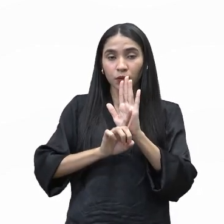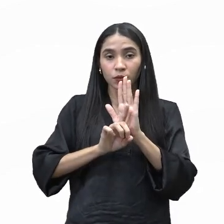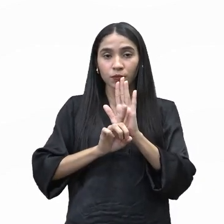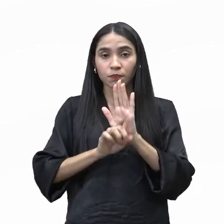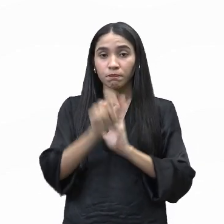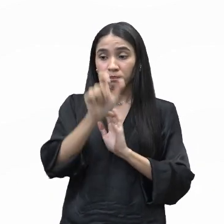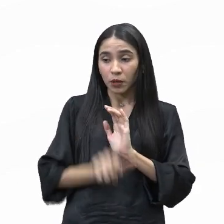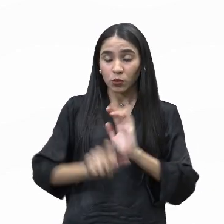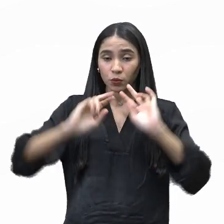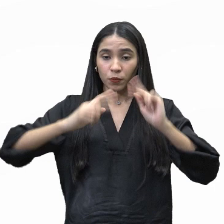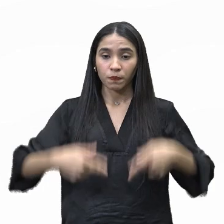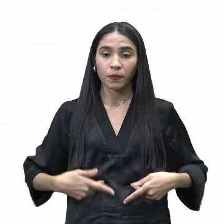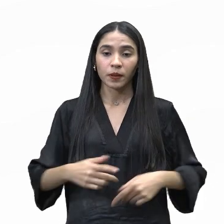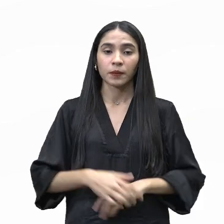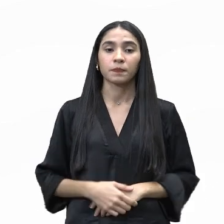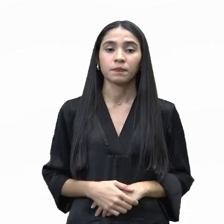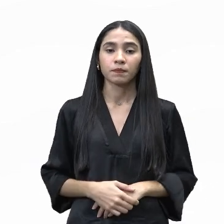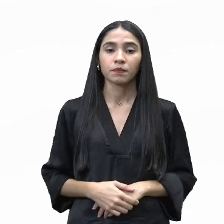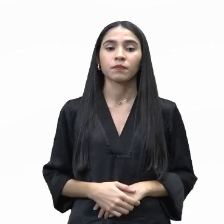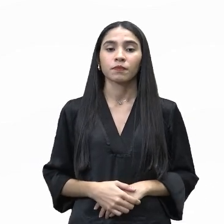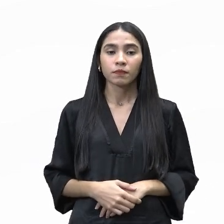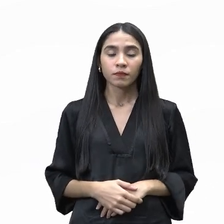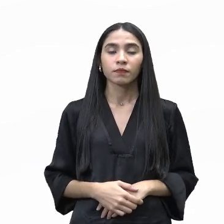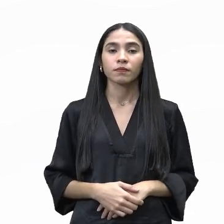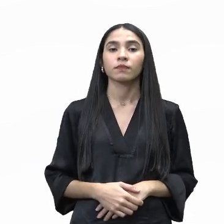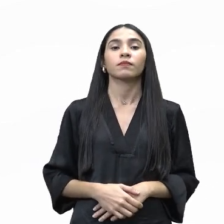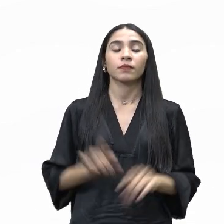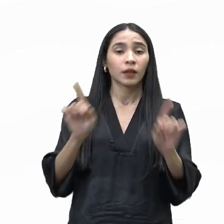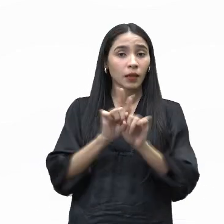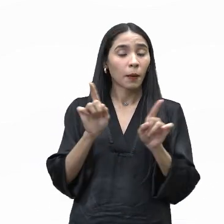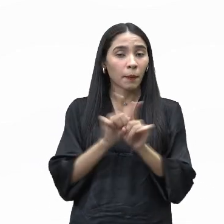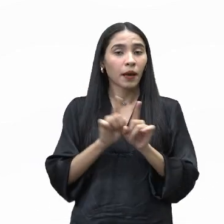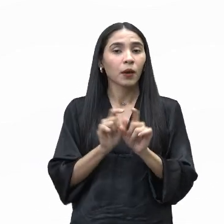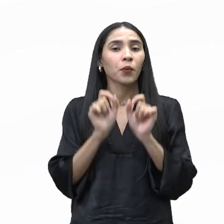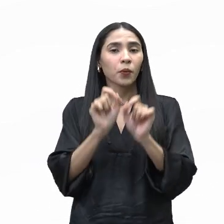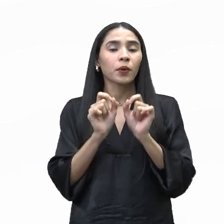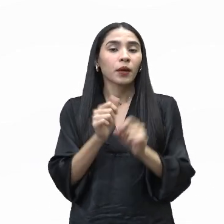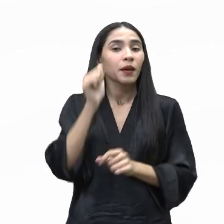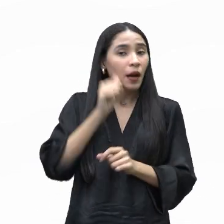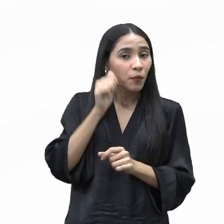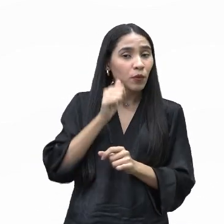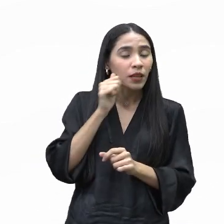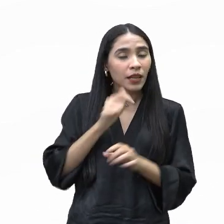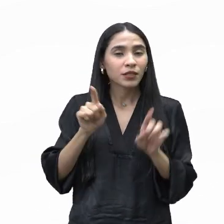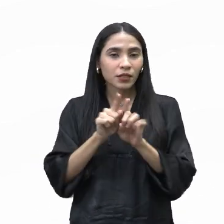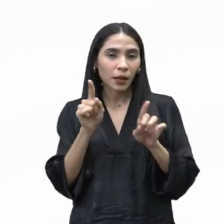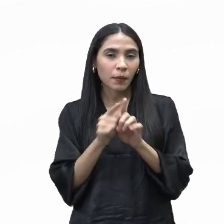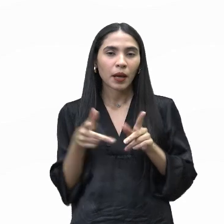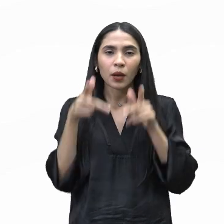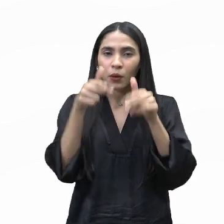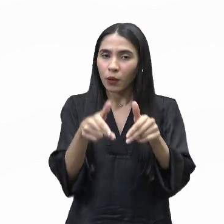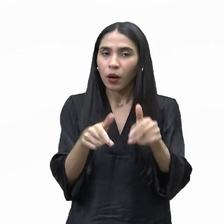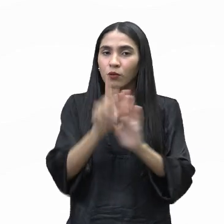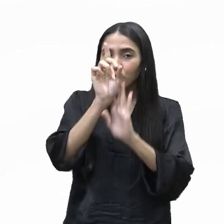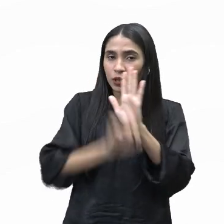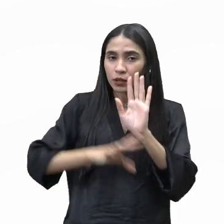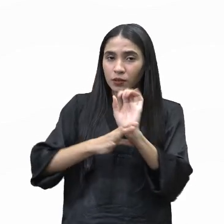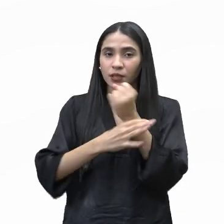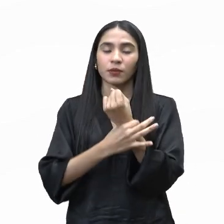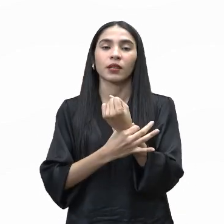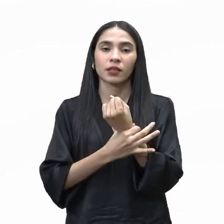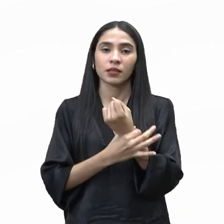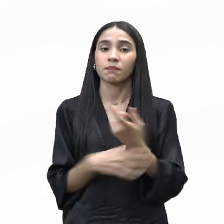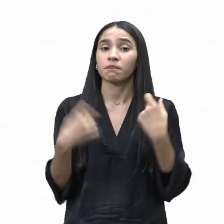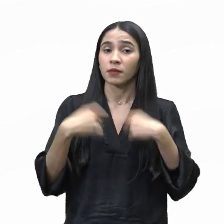da pessoa humana, não bastava para que as mulheres tivessem seus direitos assegurados,